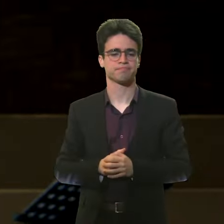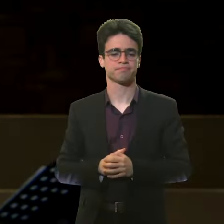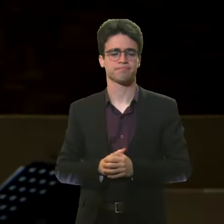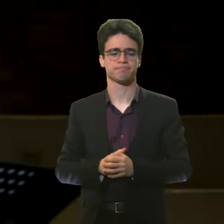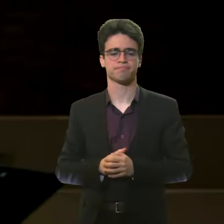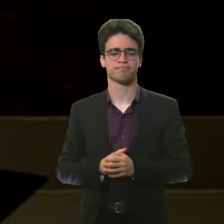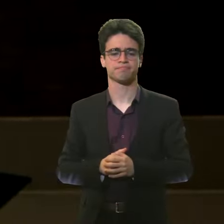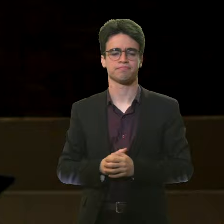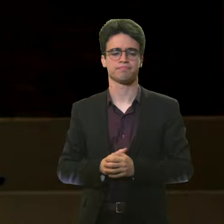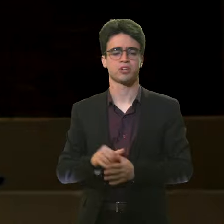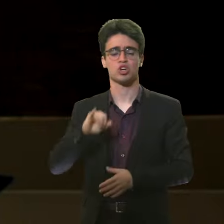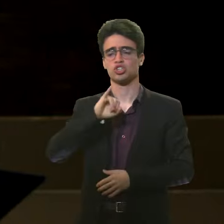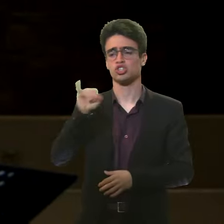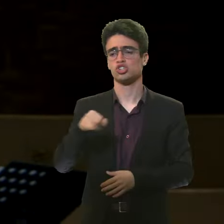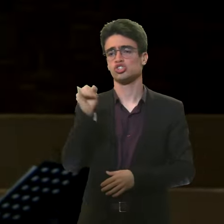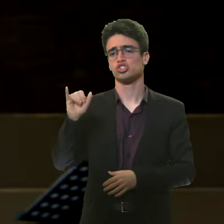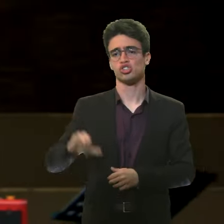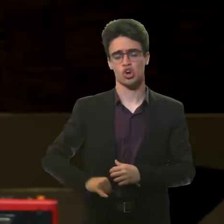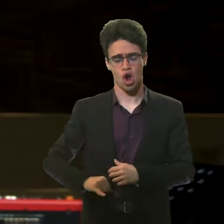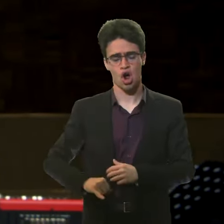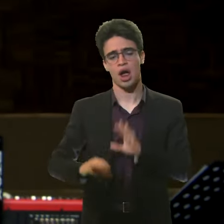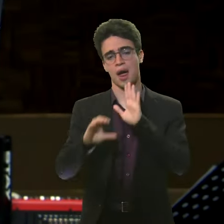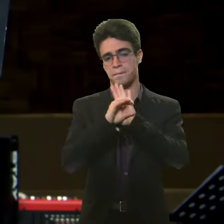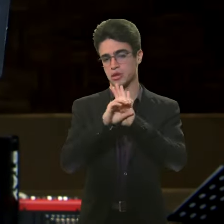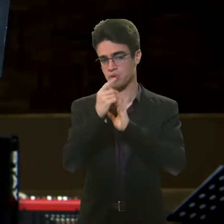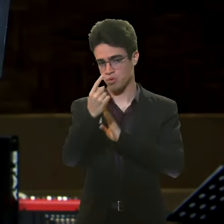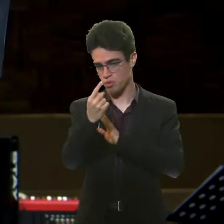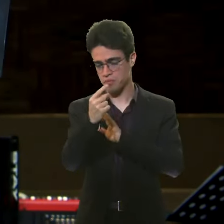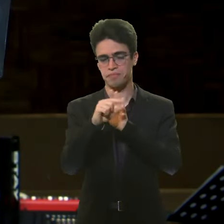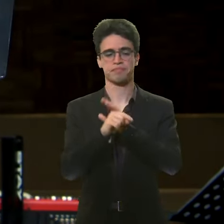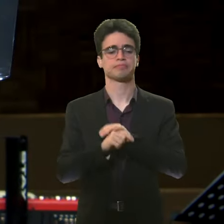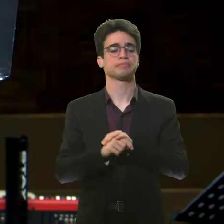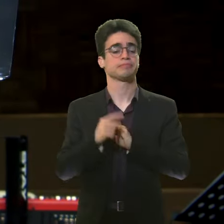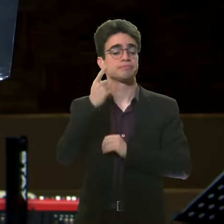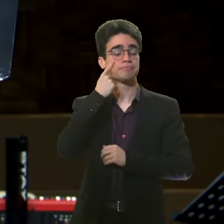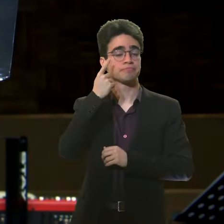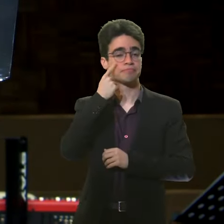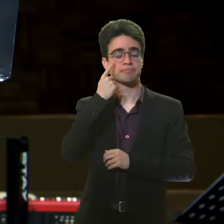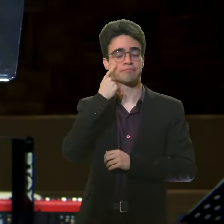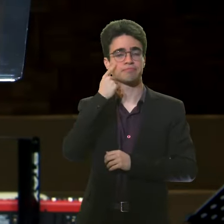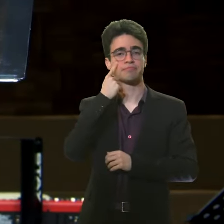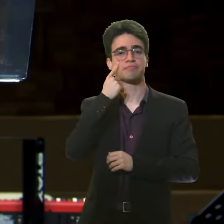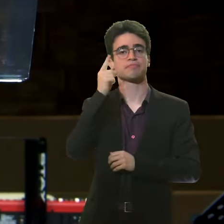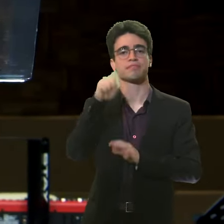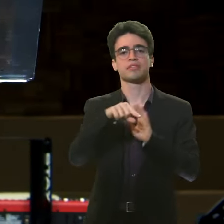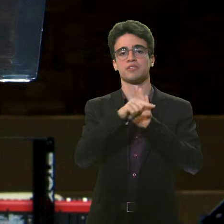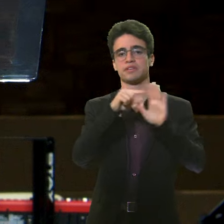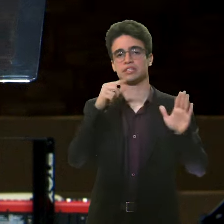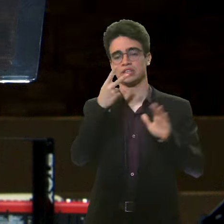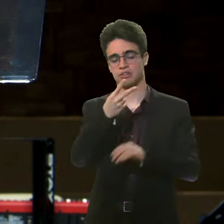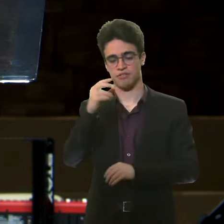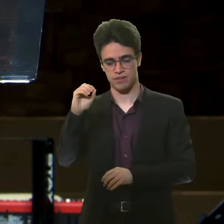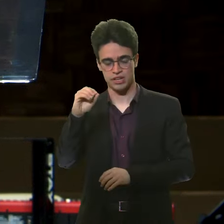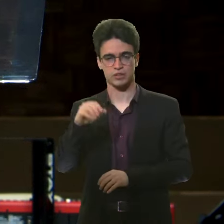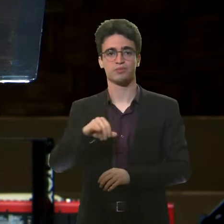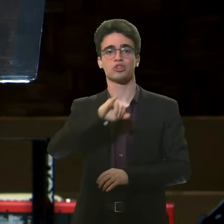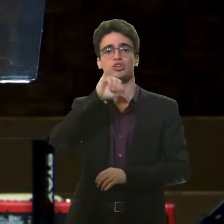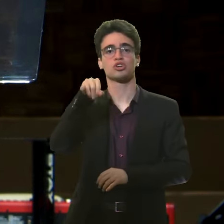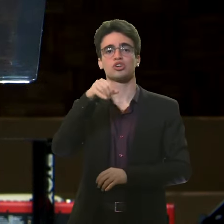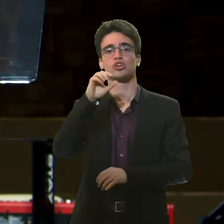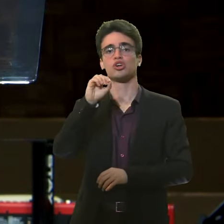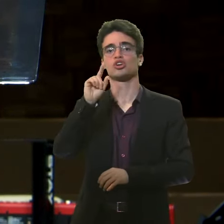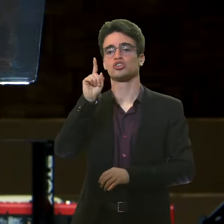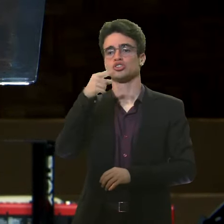Jó, capítulo 1. Você pode ir abrindo sua Bíblia se você trouxe, a partir do versículo 20, já a gente vai